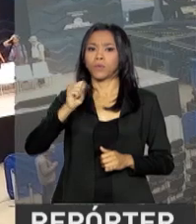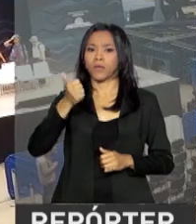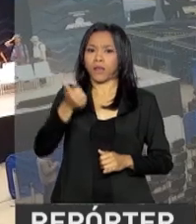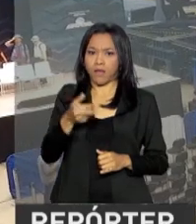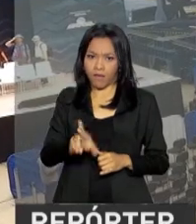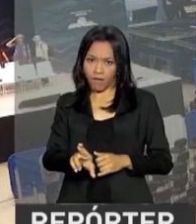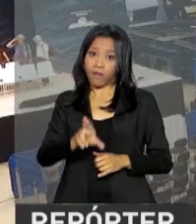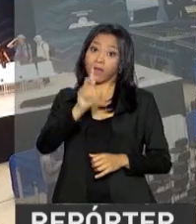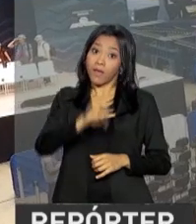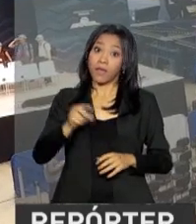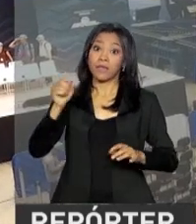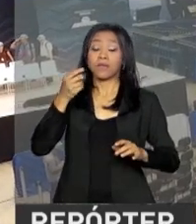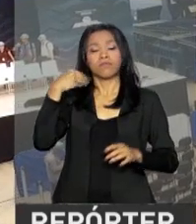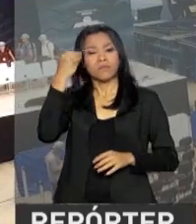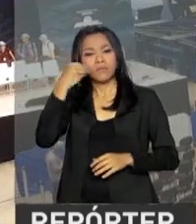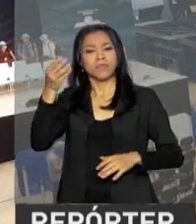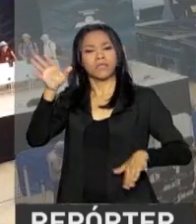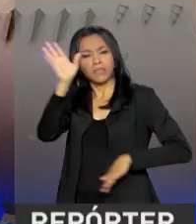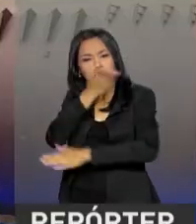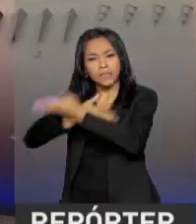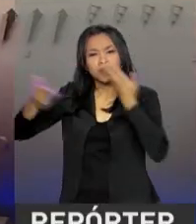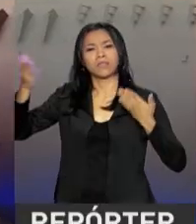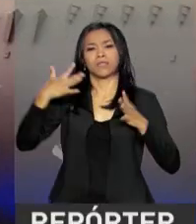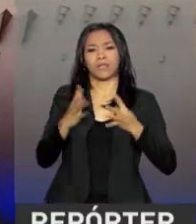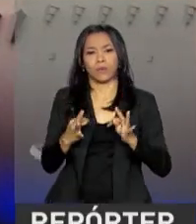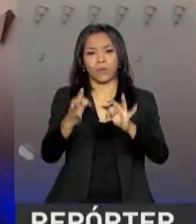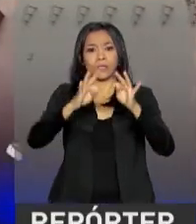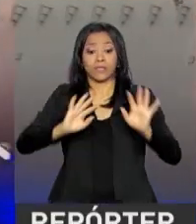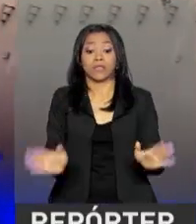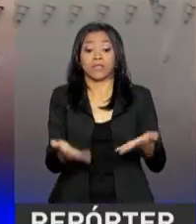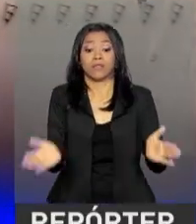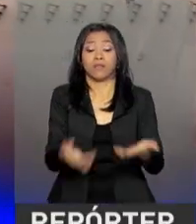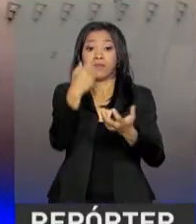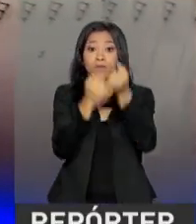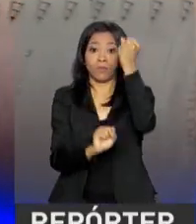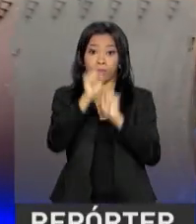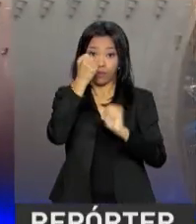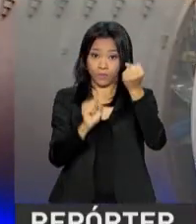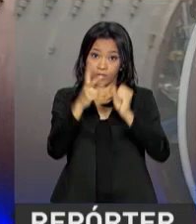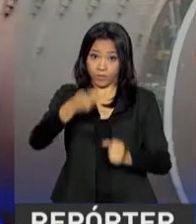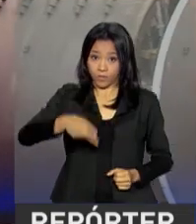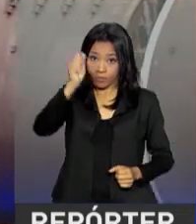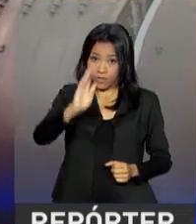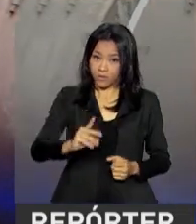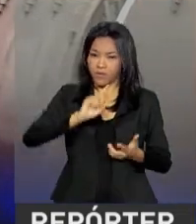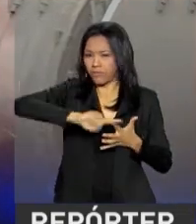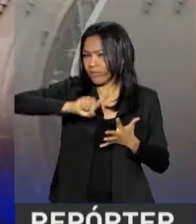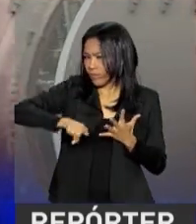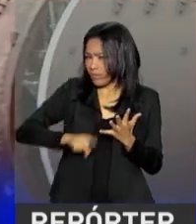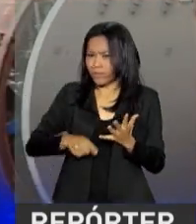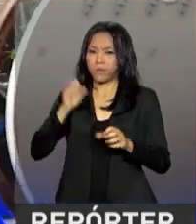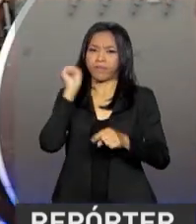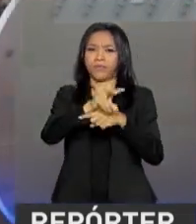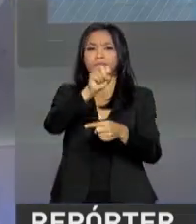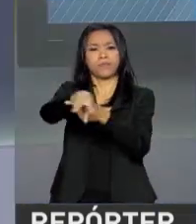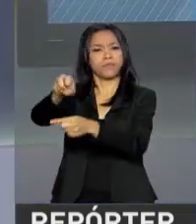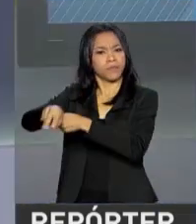transferência de tecnologia e incentivo à indústria brasileira de defesa além de milhares de empregos